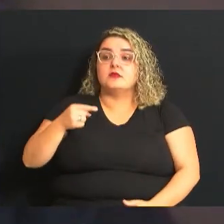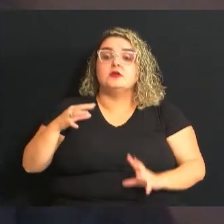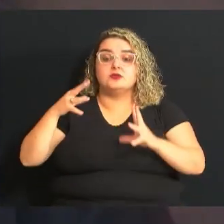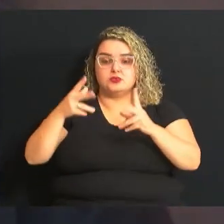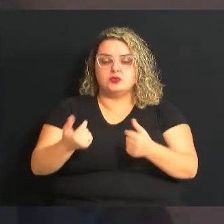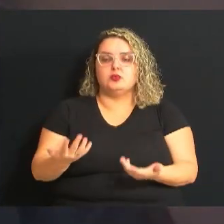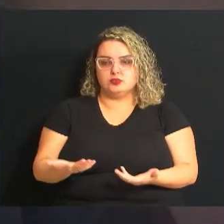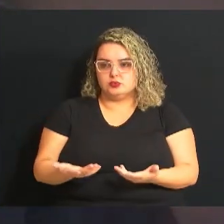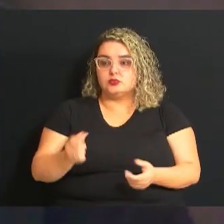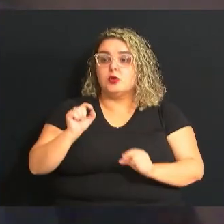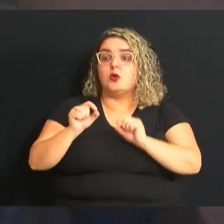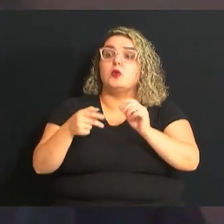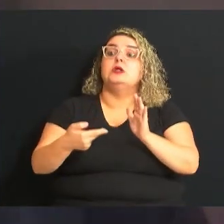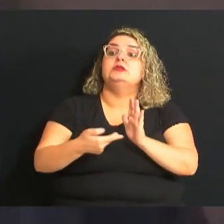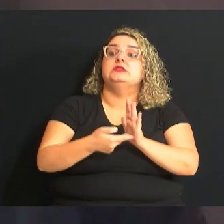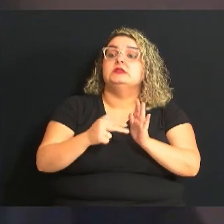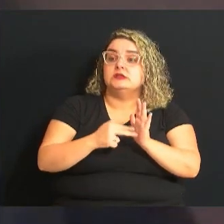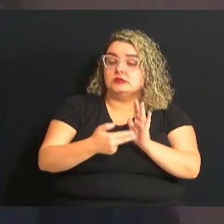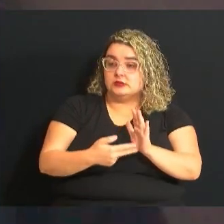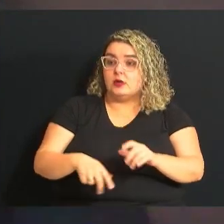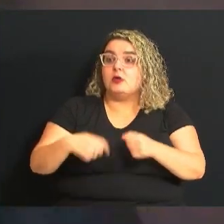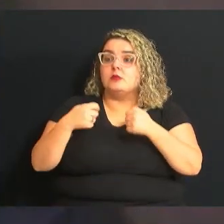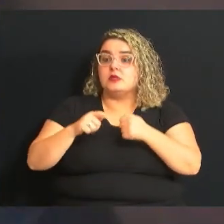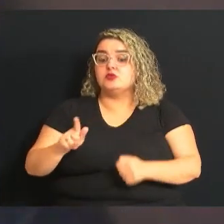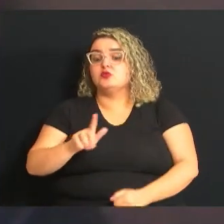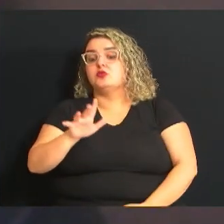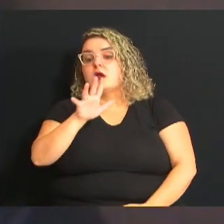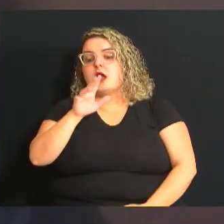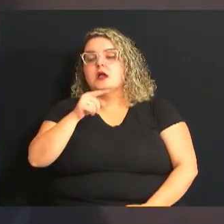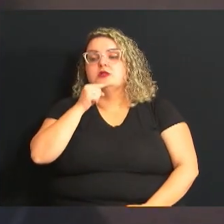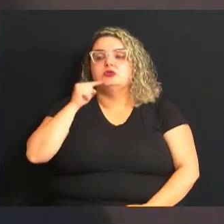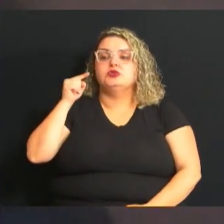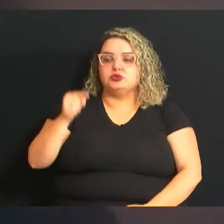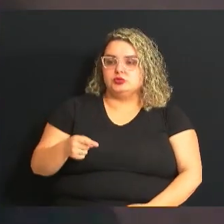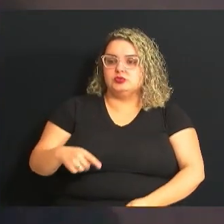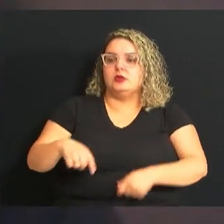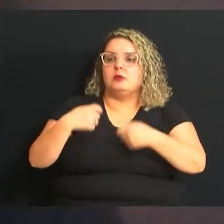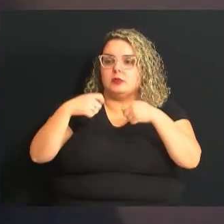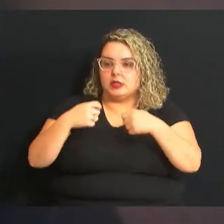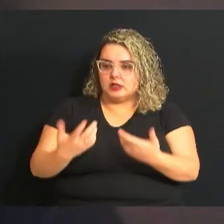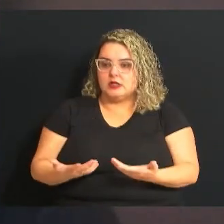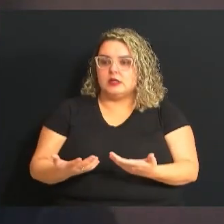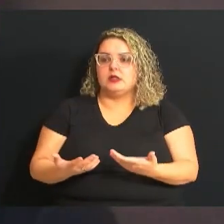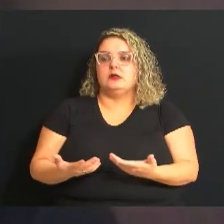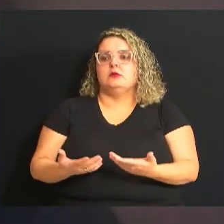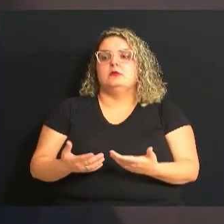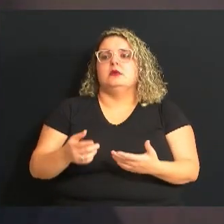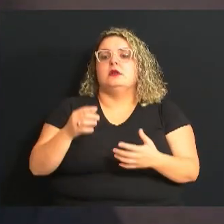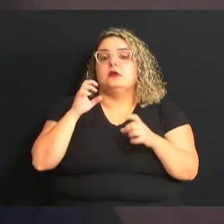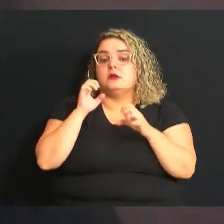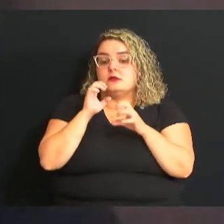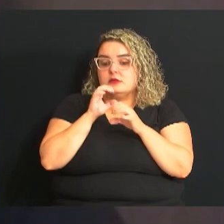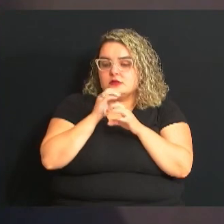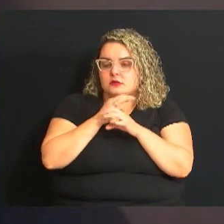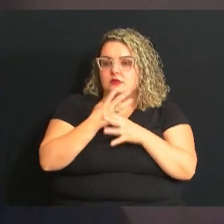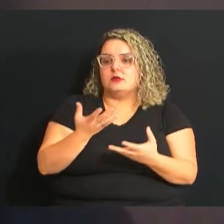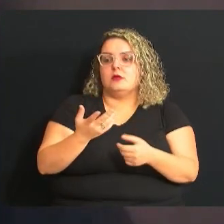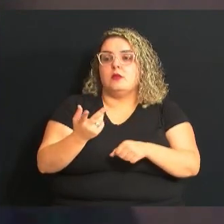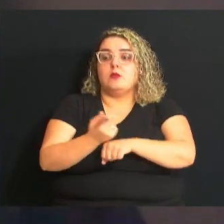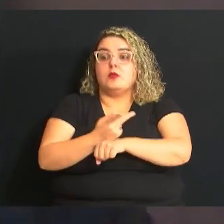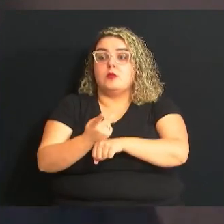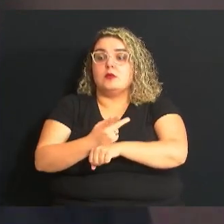Justamente pela complexidade de fazer isso acontecer, né? E também devido à nossa história, né? Tá certo? Então, nossa história